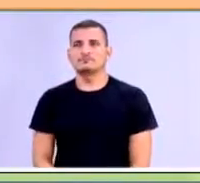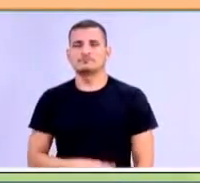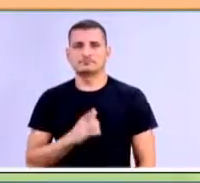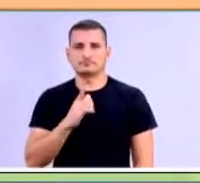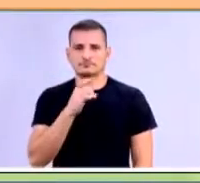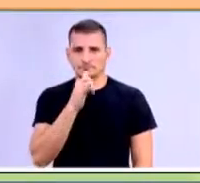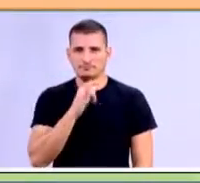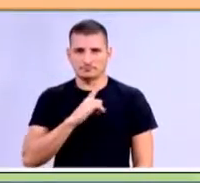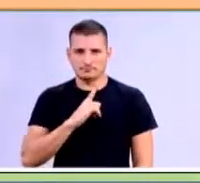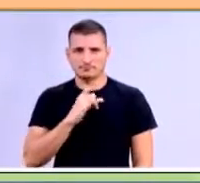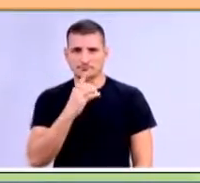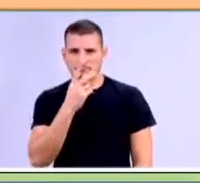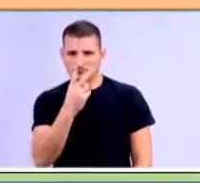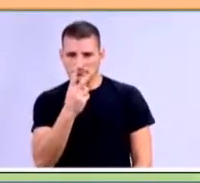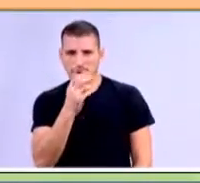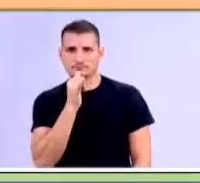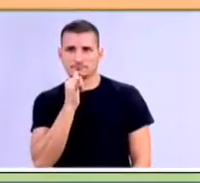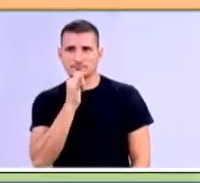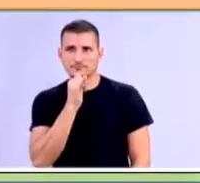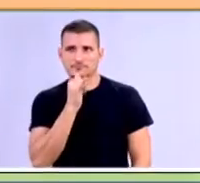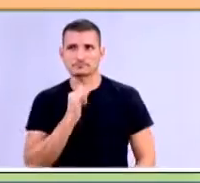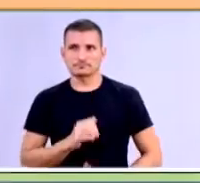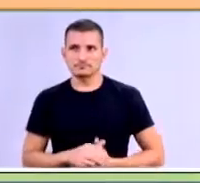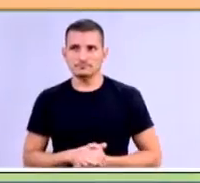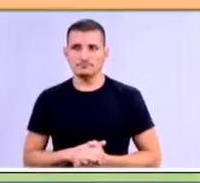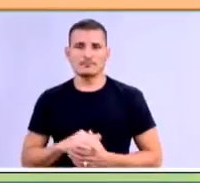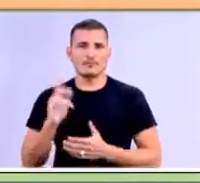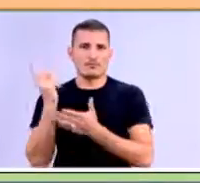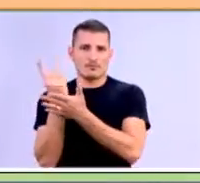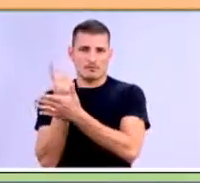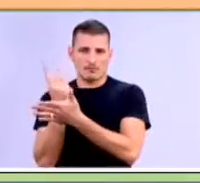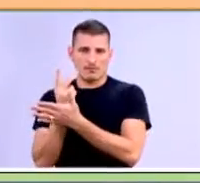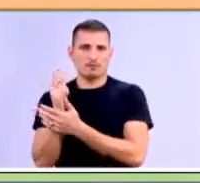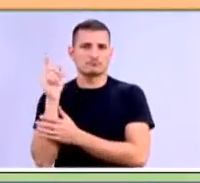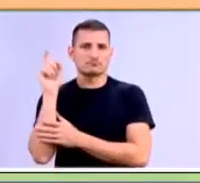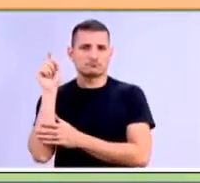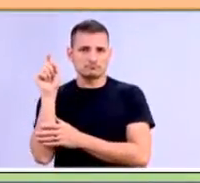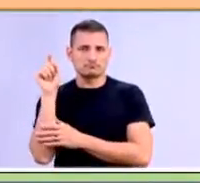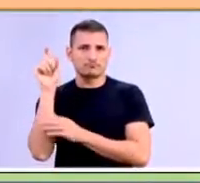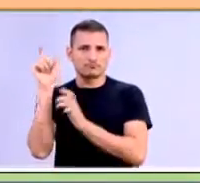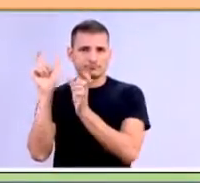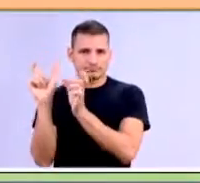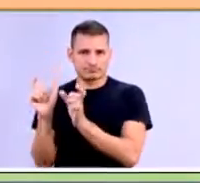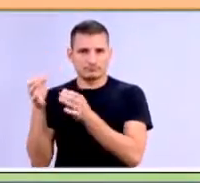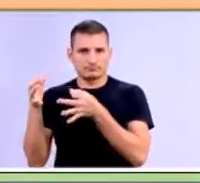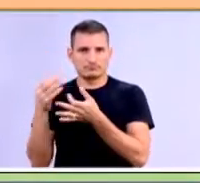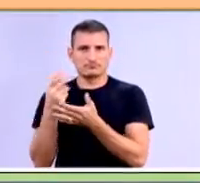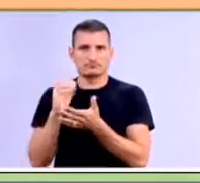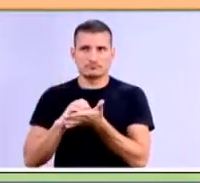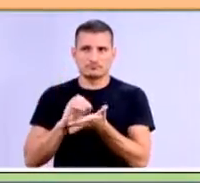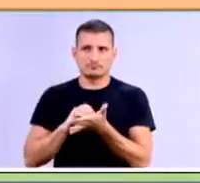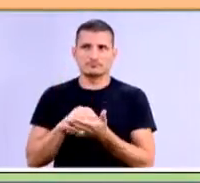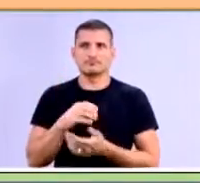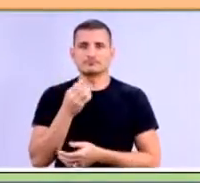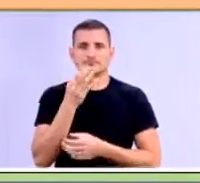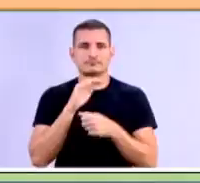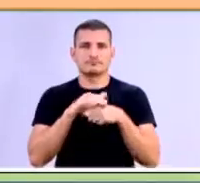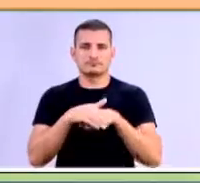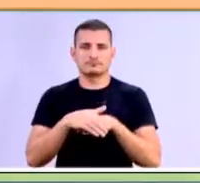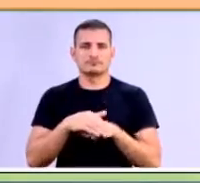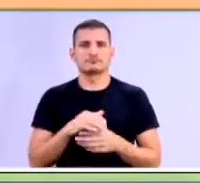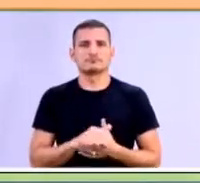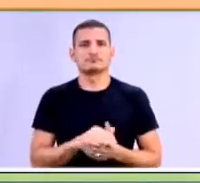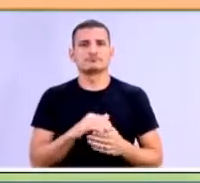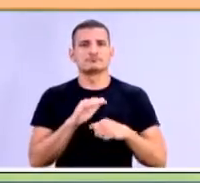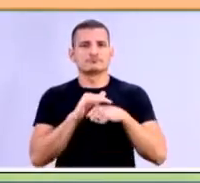aqui. Um de como não deve ser, porque faltam elementos. Vamos ver? Boa noite. Convocamos a todos